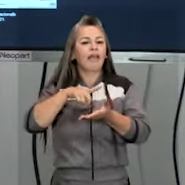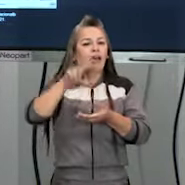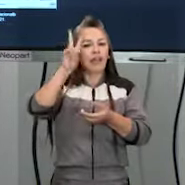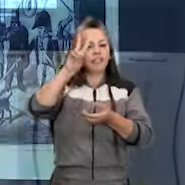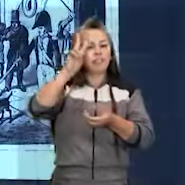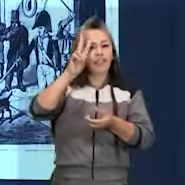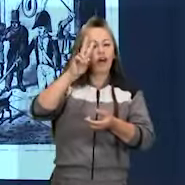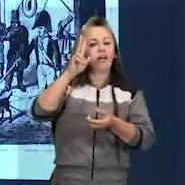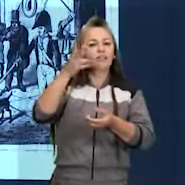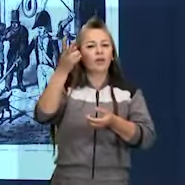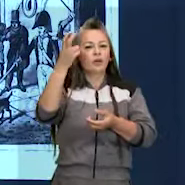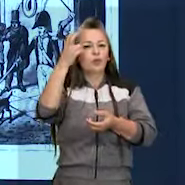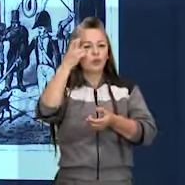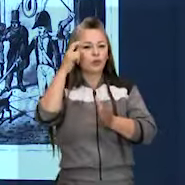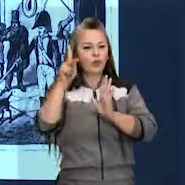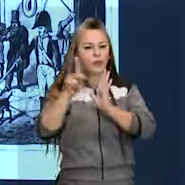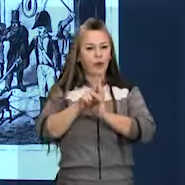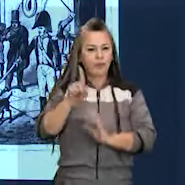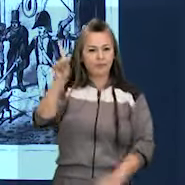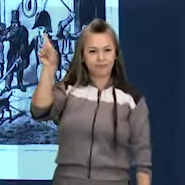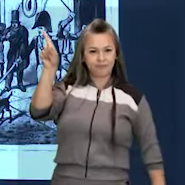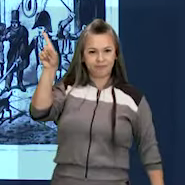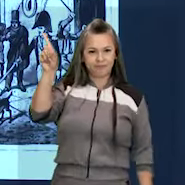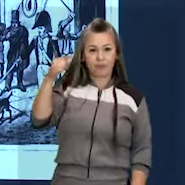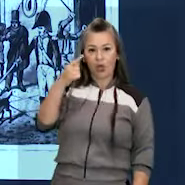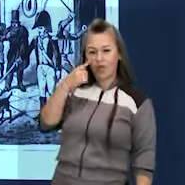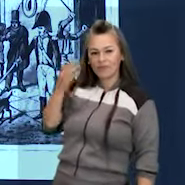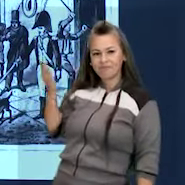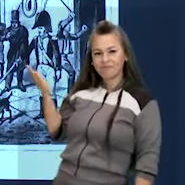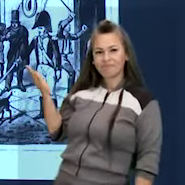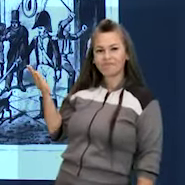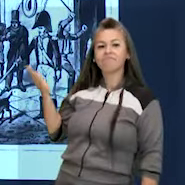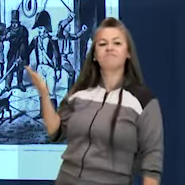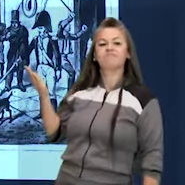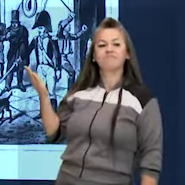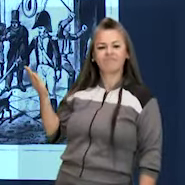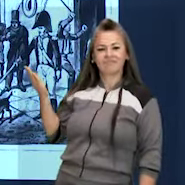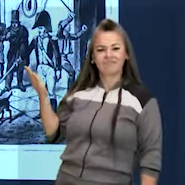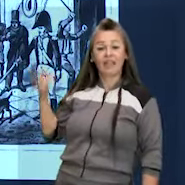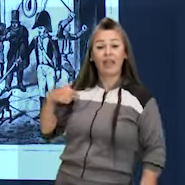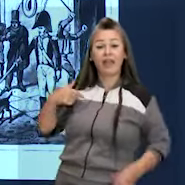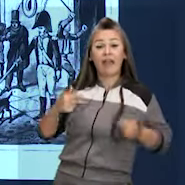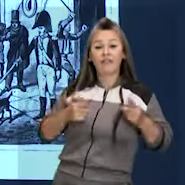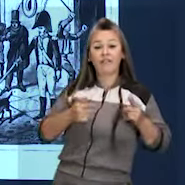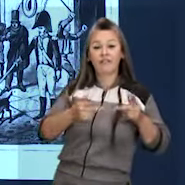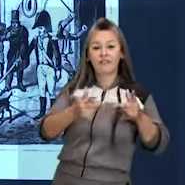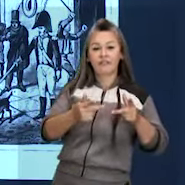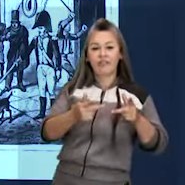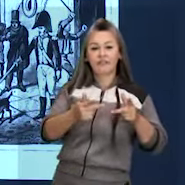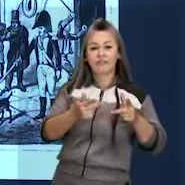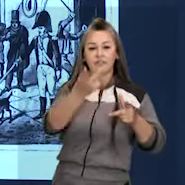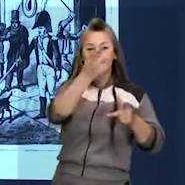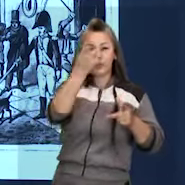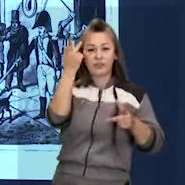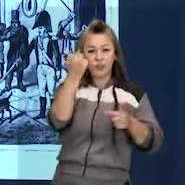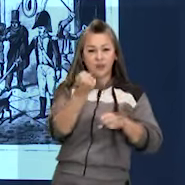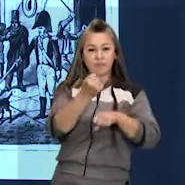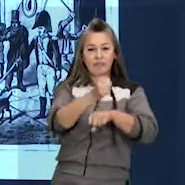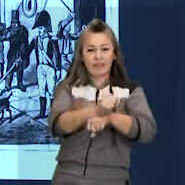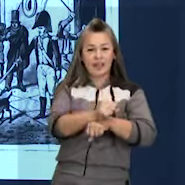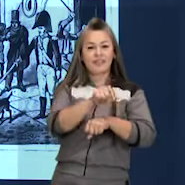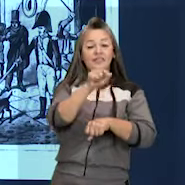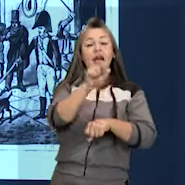imagem da época mostrando o mercado de escravizados na cidade de Salvador da